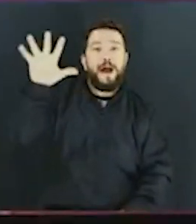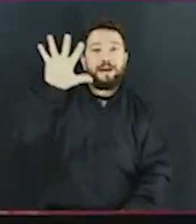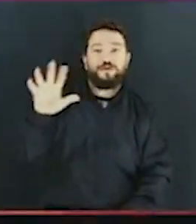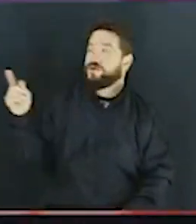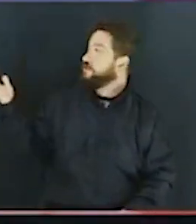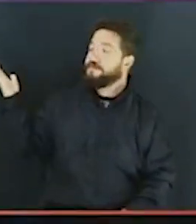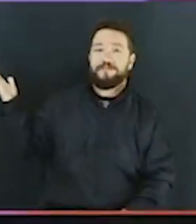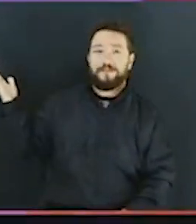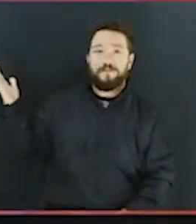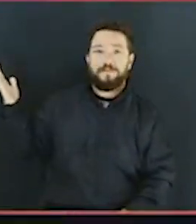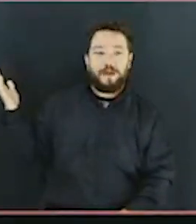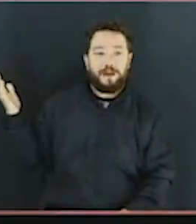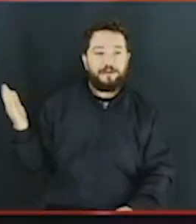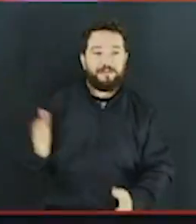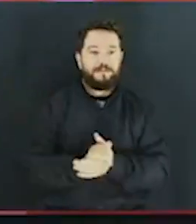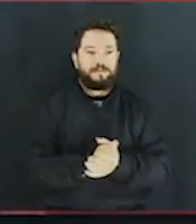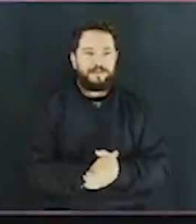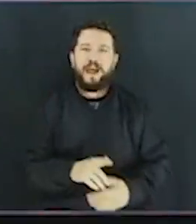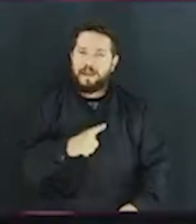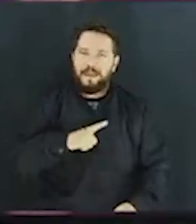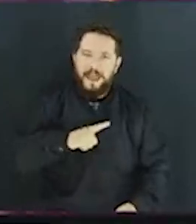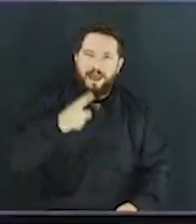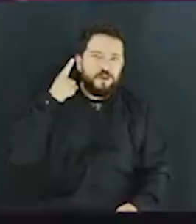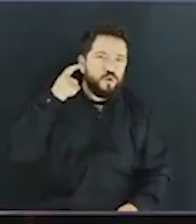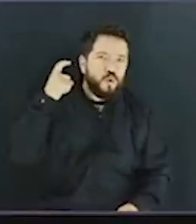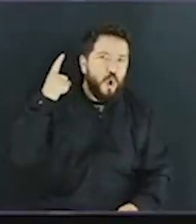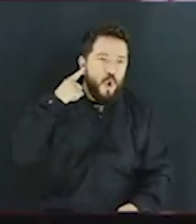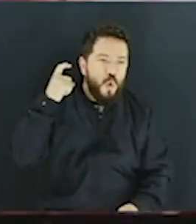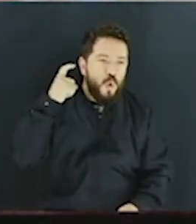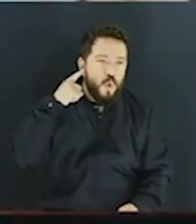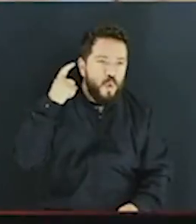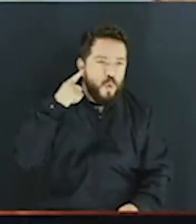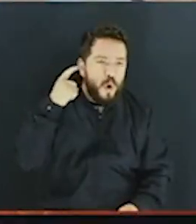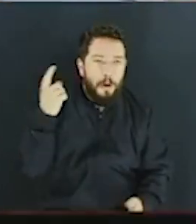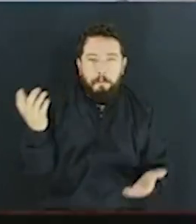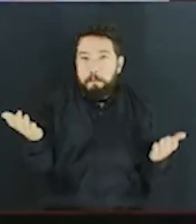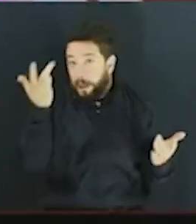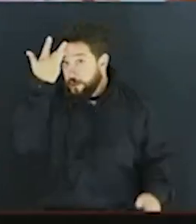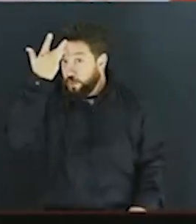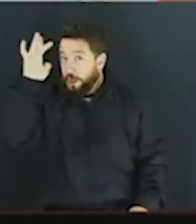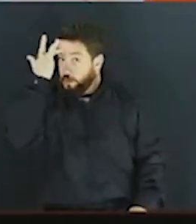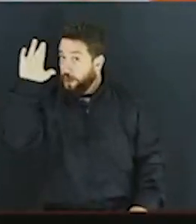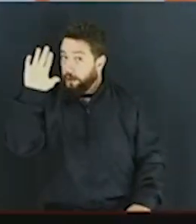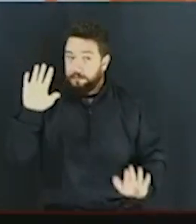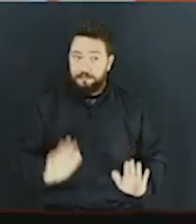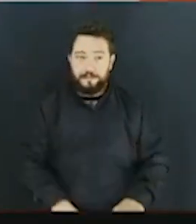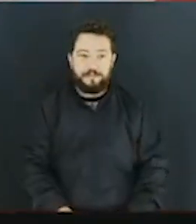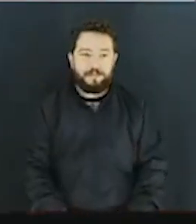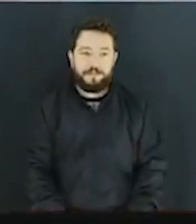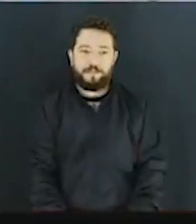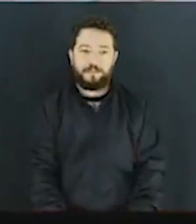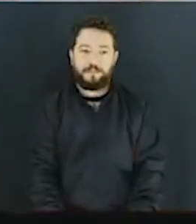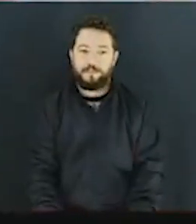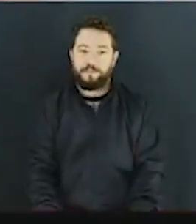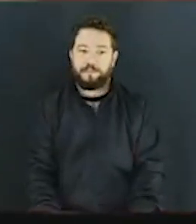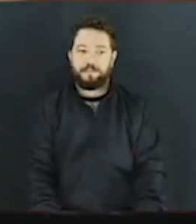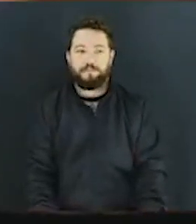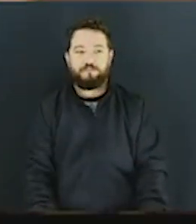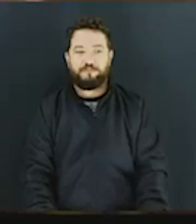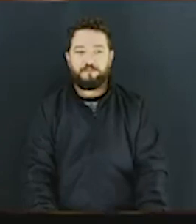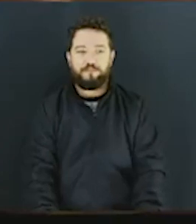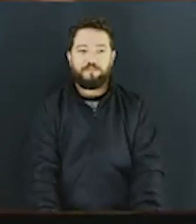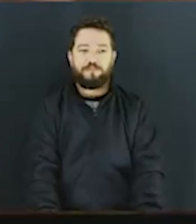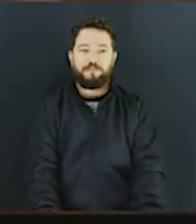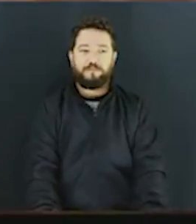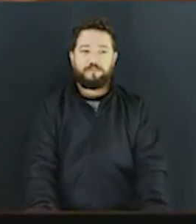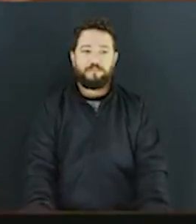Não sei se tem som, é só... Eu não sei, por isso estou perguntando, né? Pode soltar. Aí é o Morada, aí